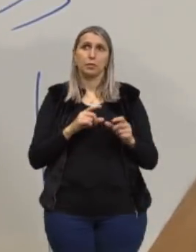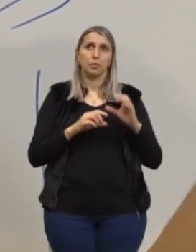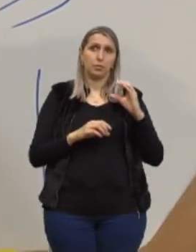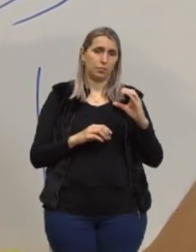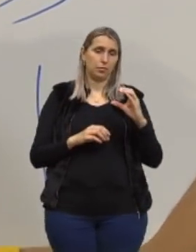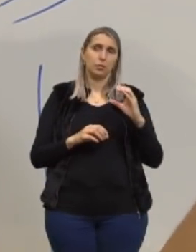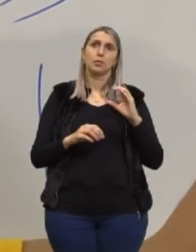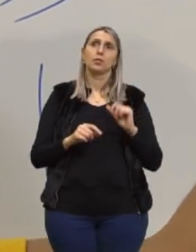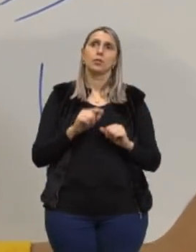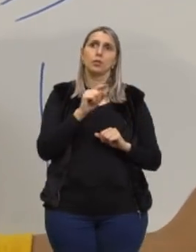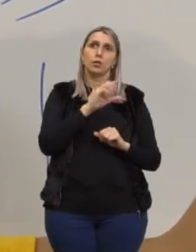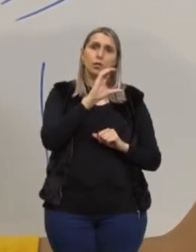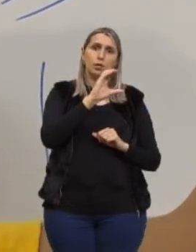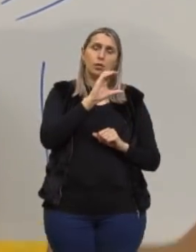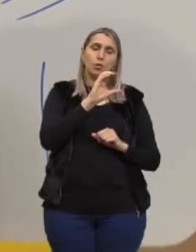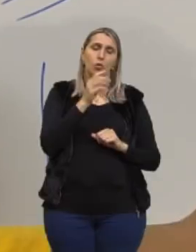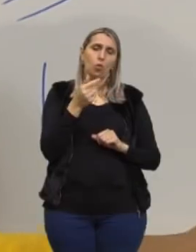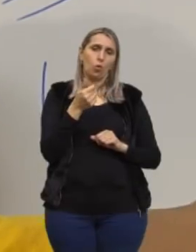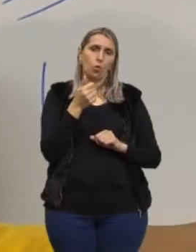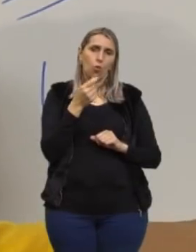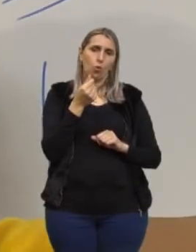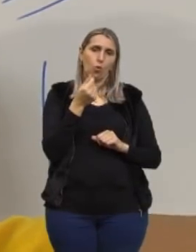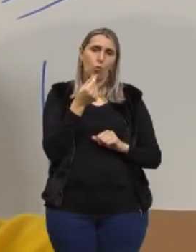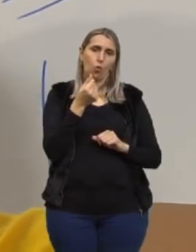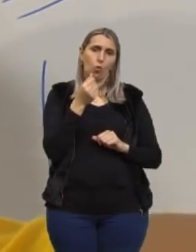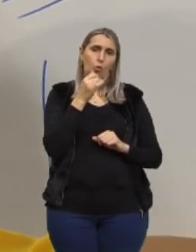carbono já é a cinta